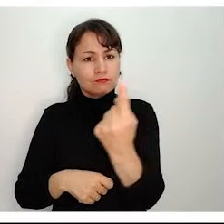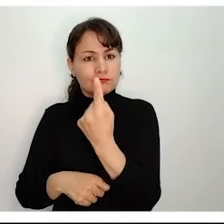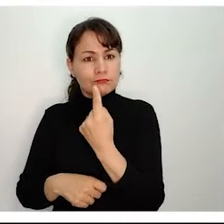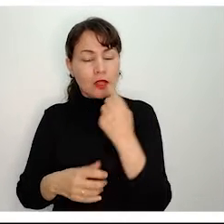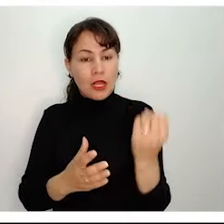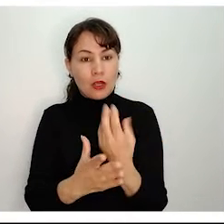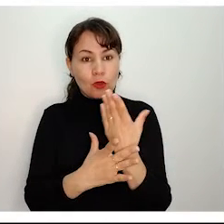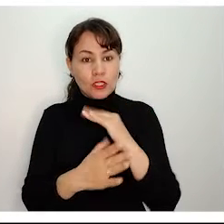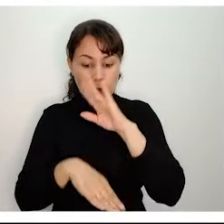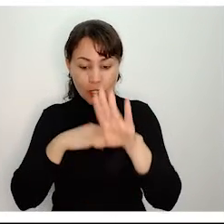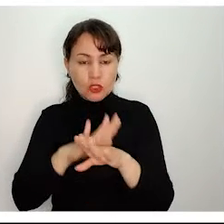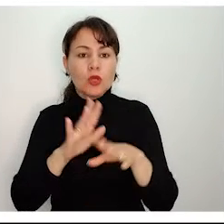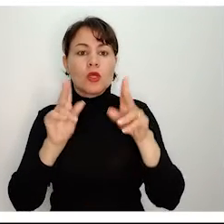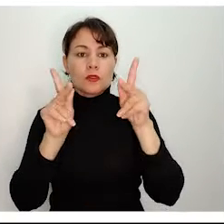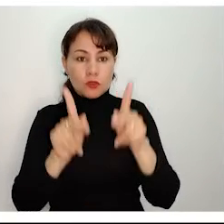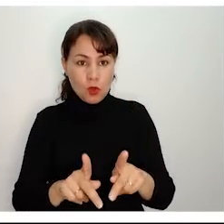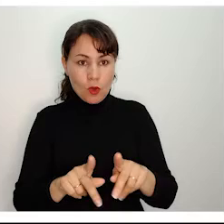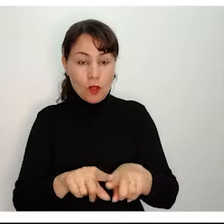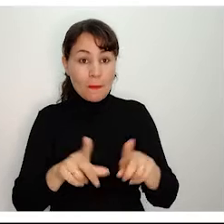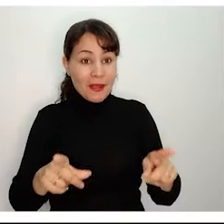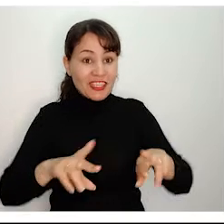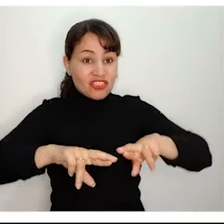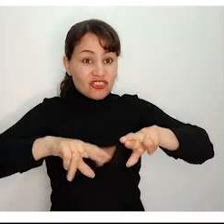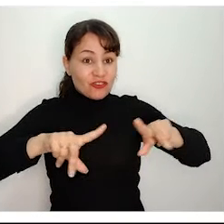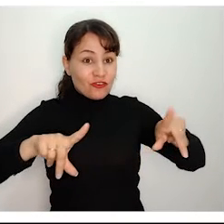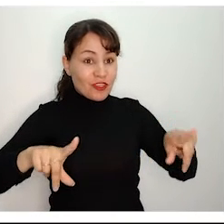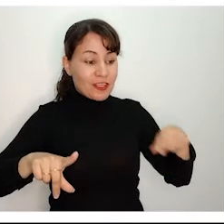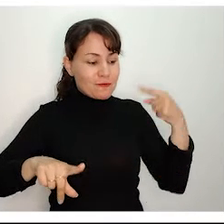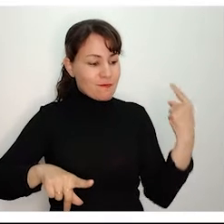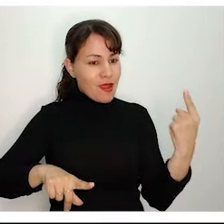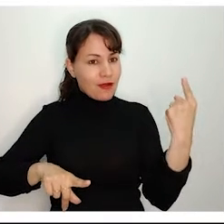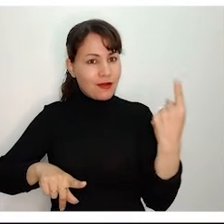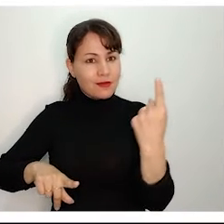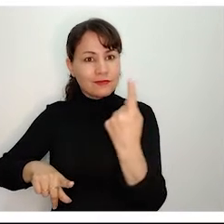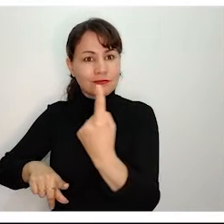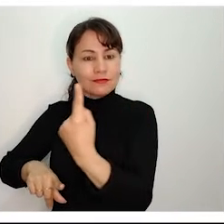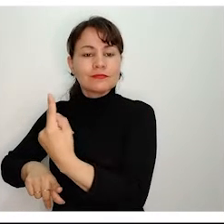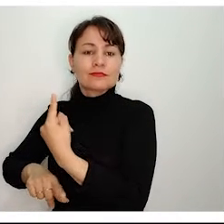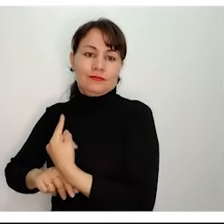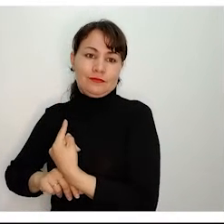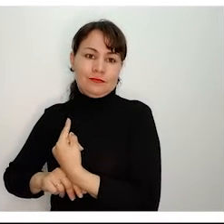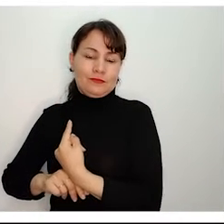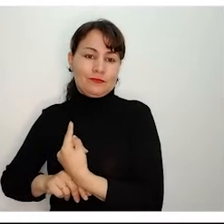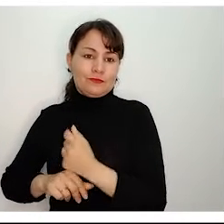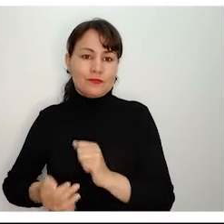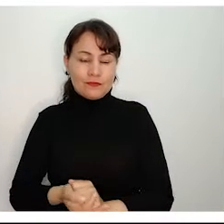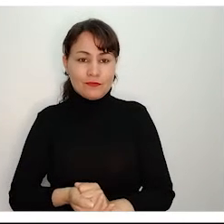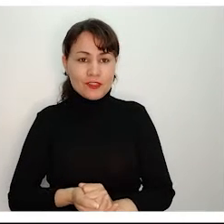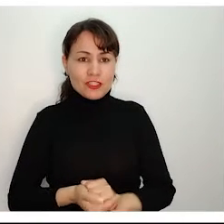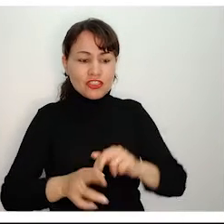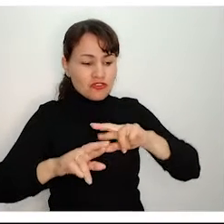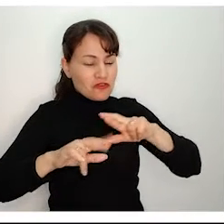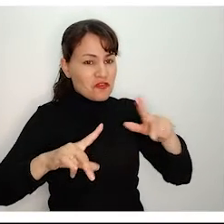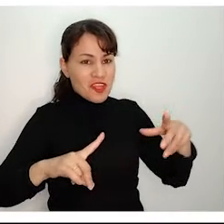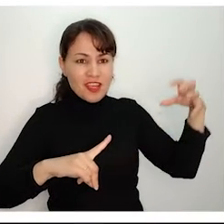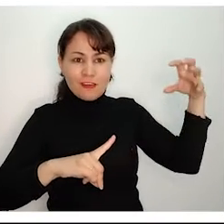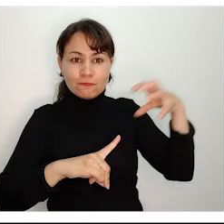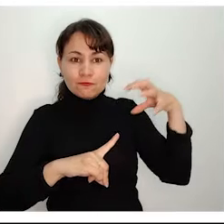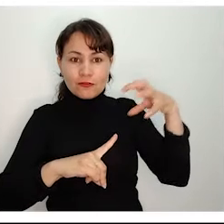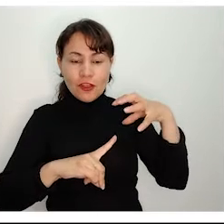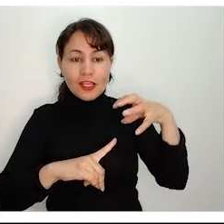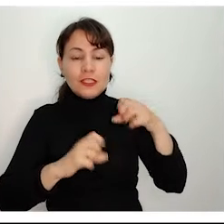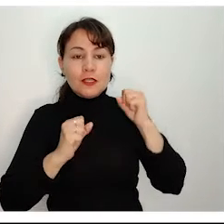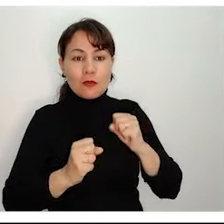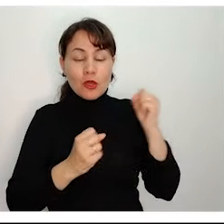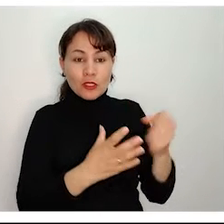é individual, ela acontece para todas as pessoas, mas diferenças podem existir de pessoas para pessoas e tem